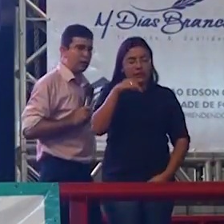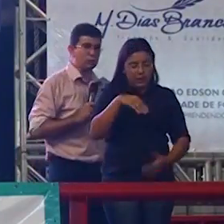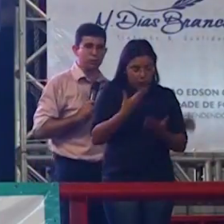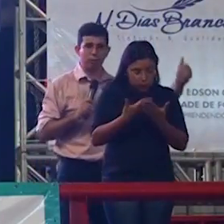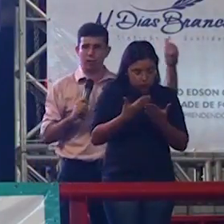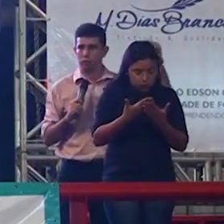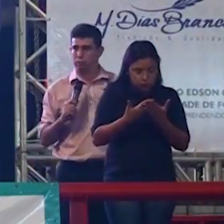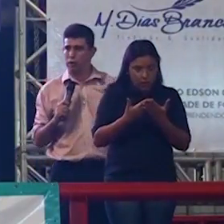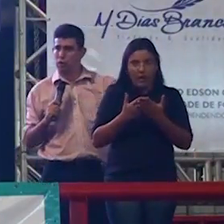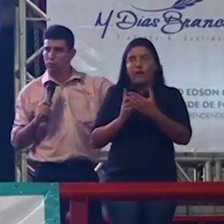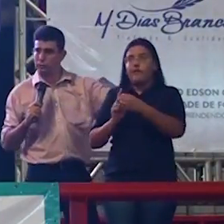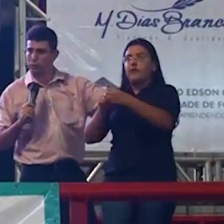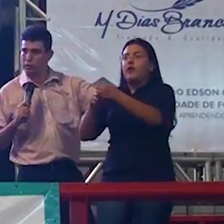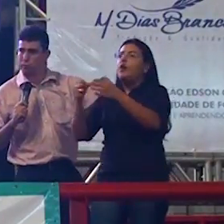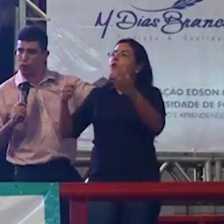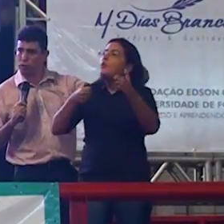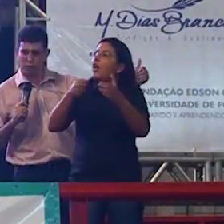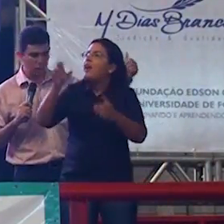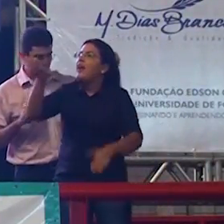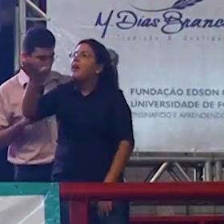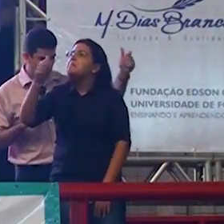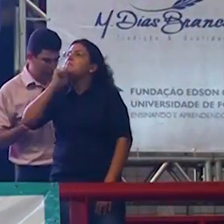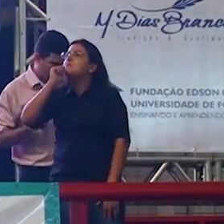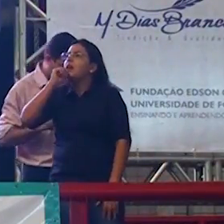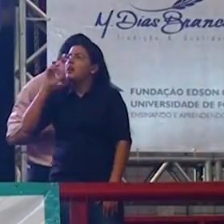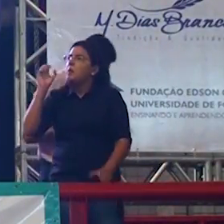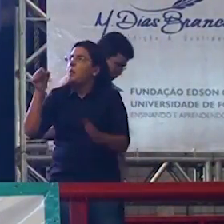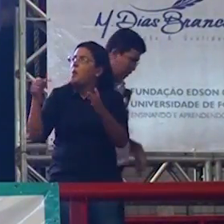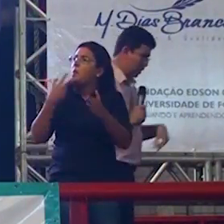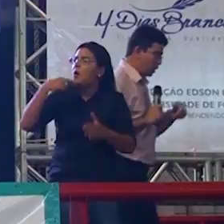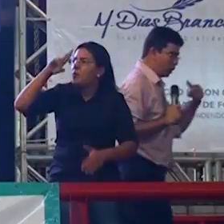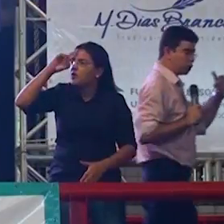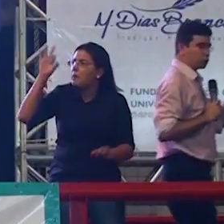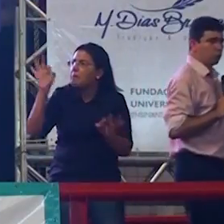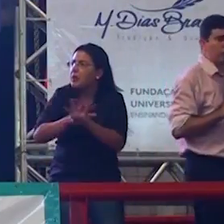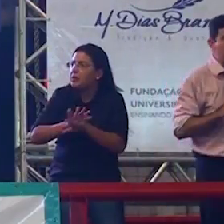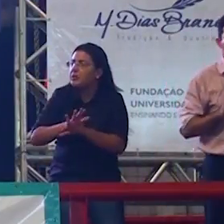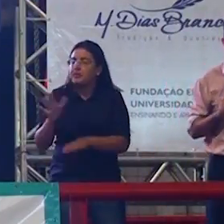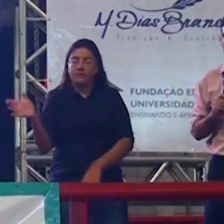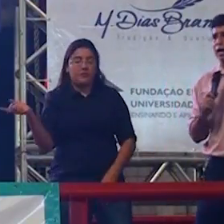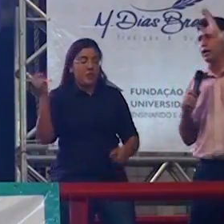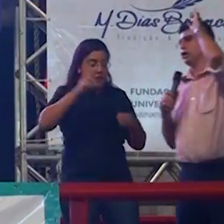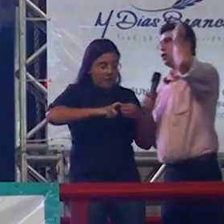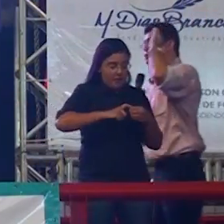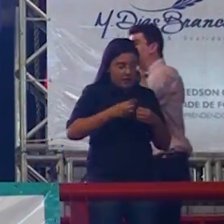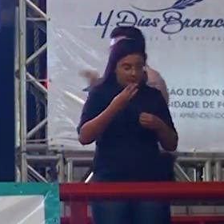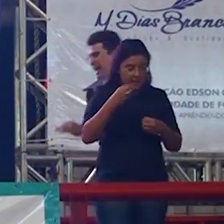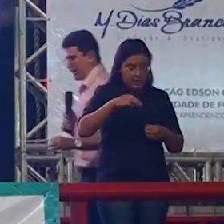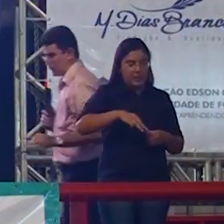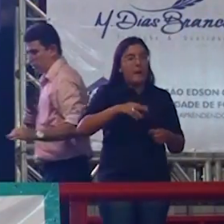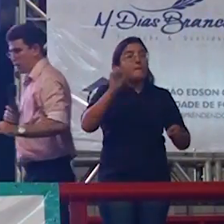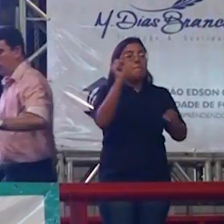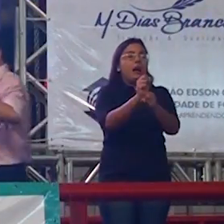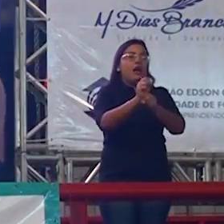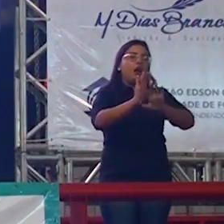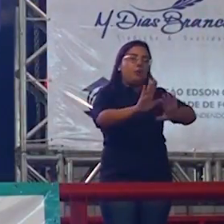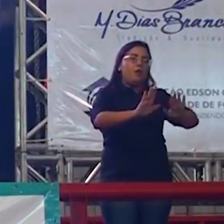hora, vai lá na cozinha, pergunta: mãe, o almoço está quase pronto? Beleza, volta. Estuda meia hora e